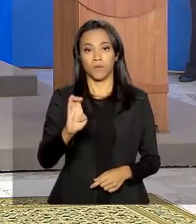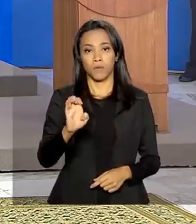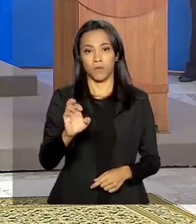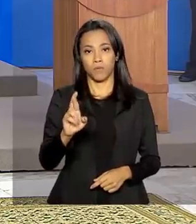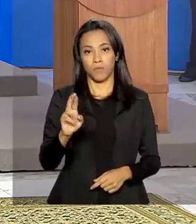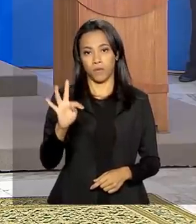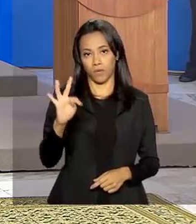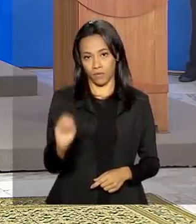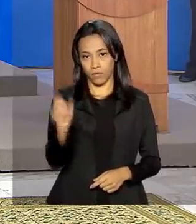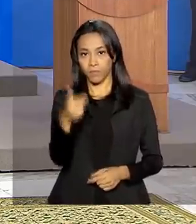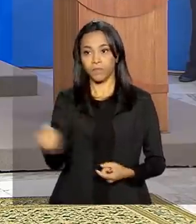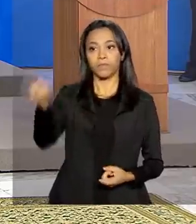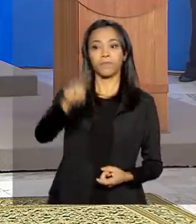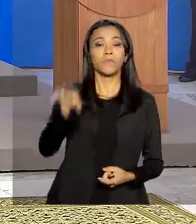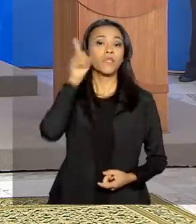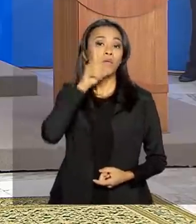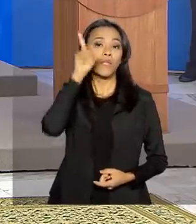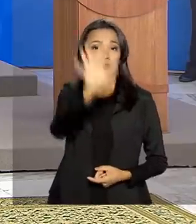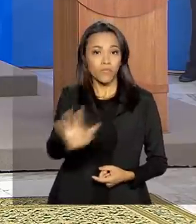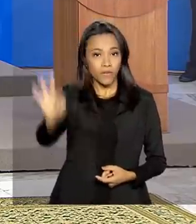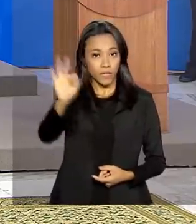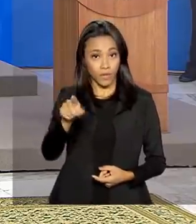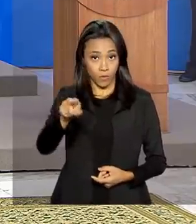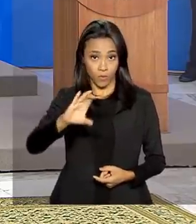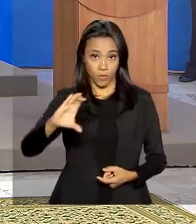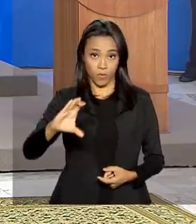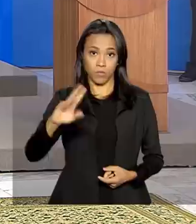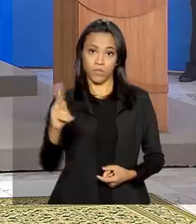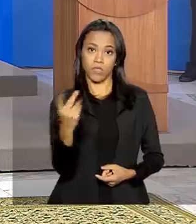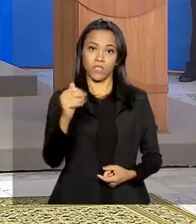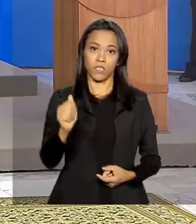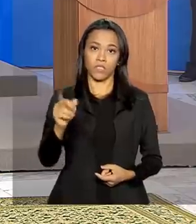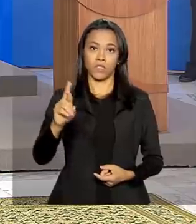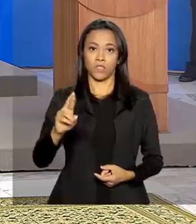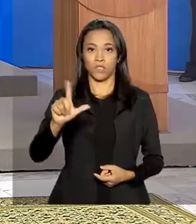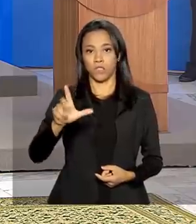senhor deputado federal charles fernandes